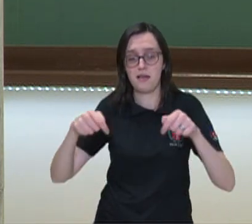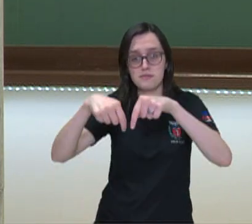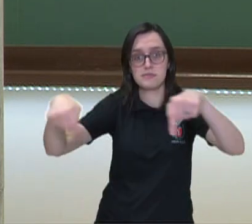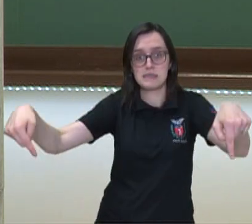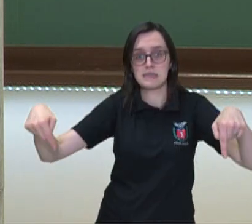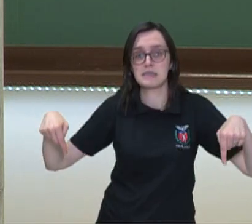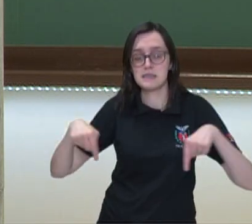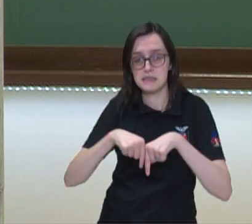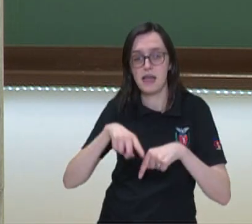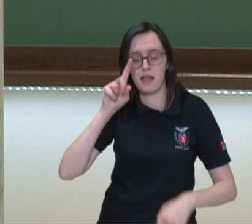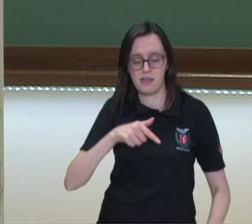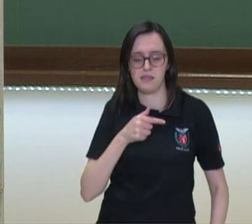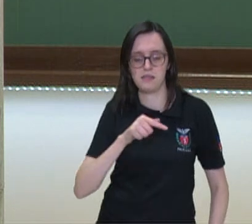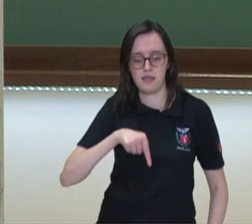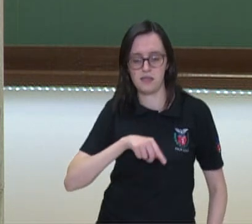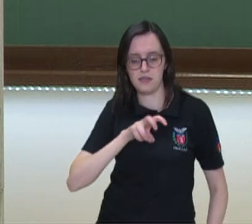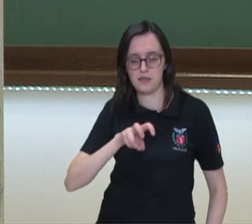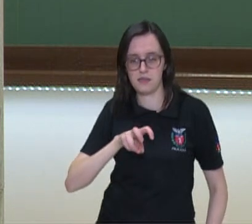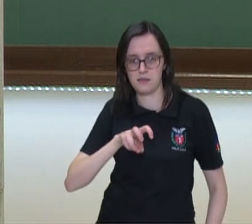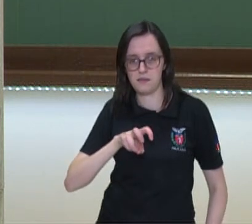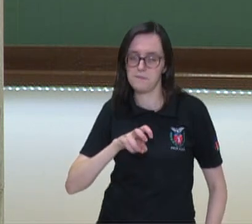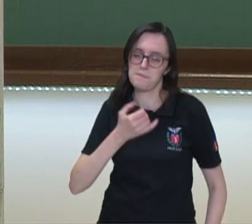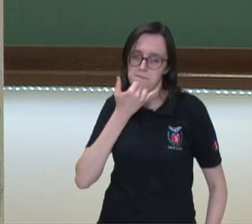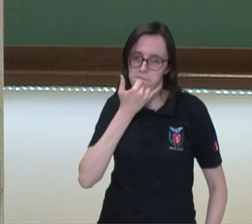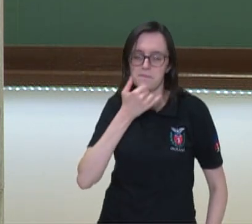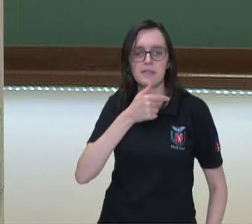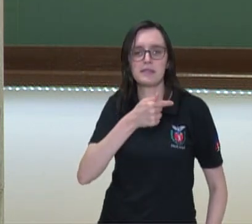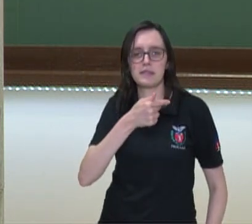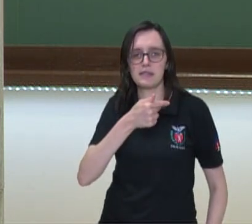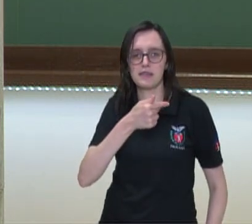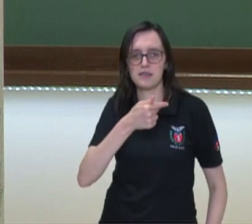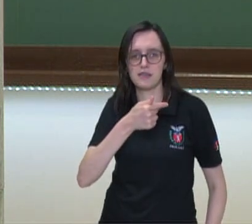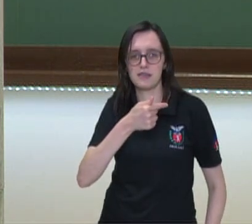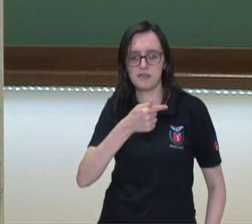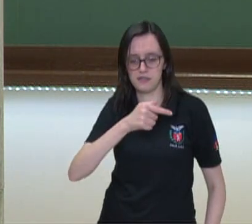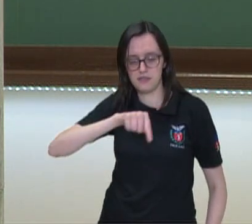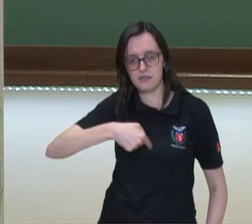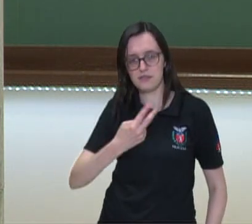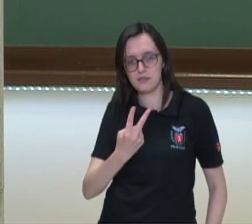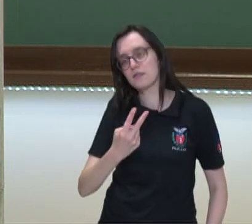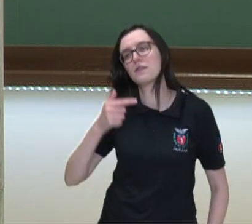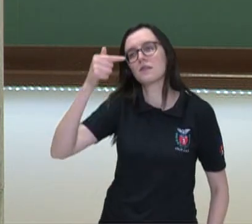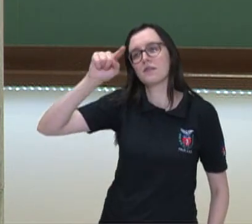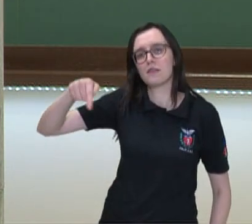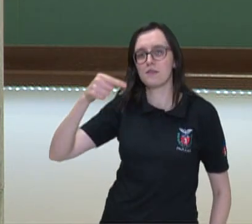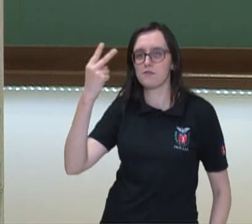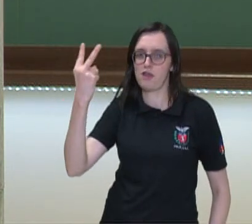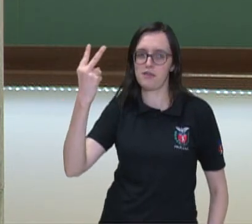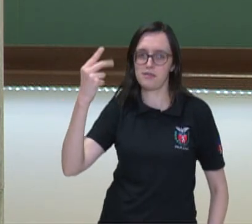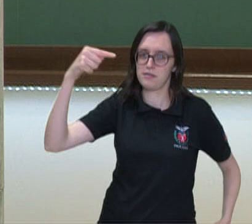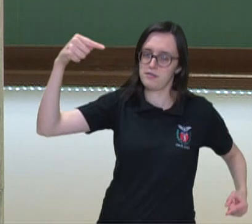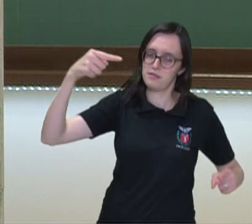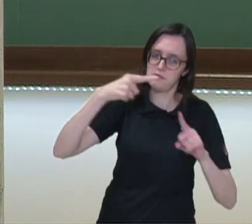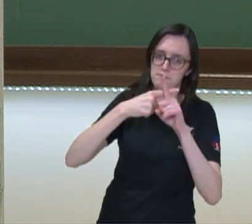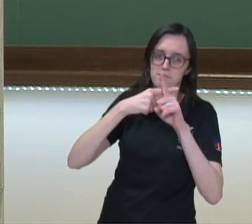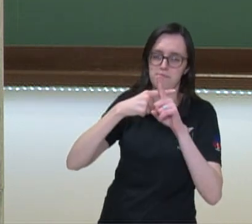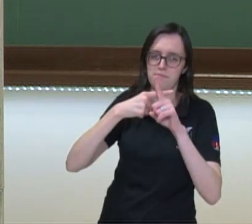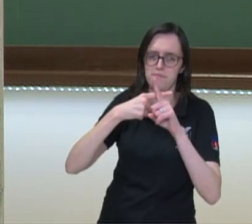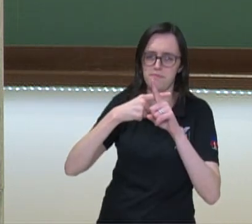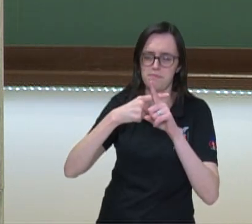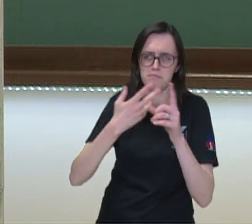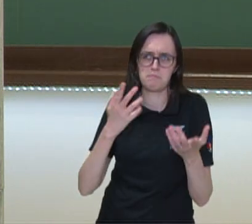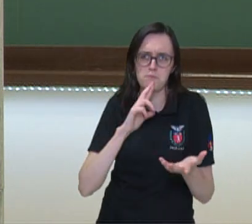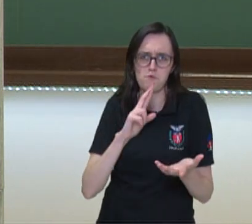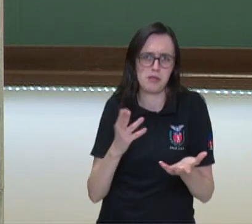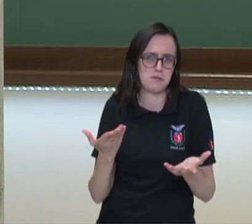lado, 7,5 por 7 sobre 2, aliás, por 7 sobre 2. A propósito, quanto que dá